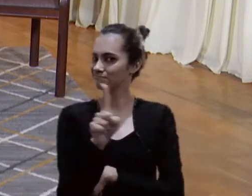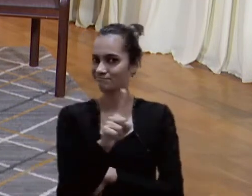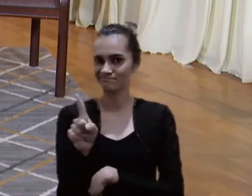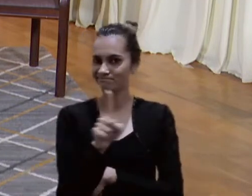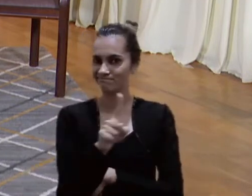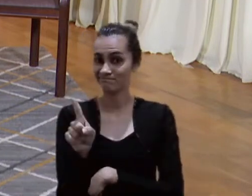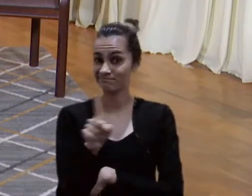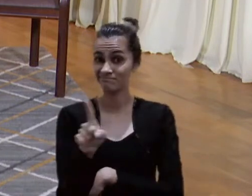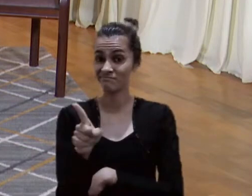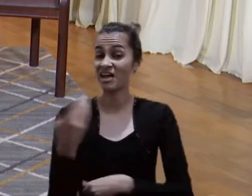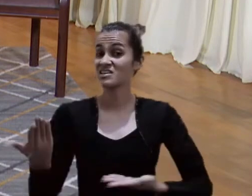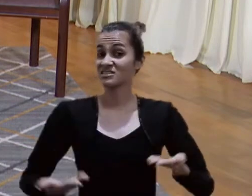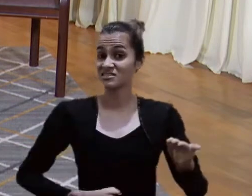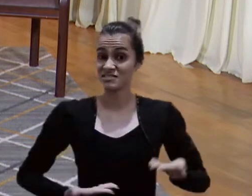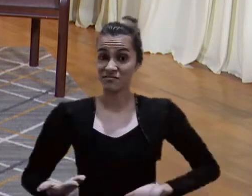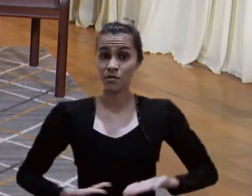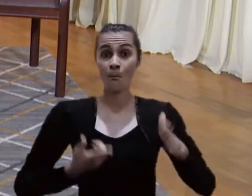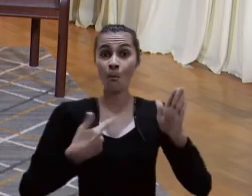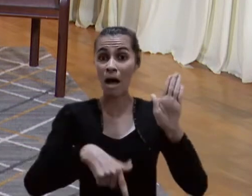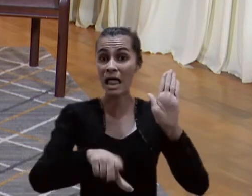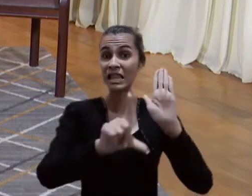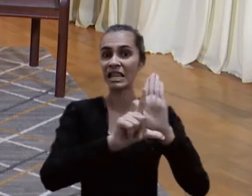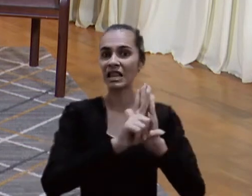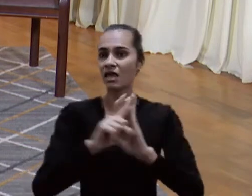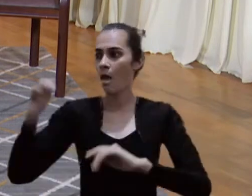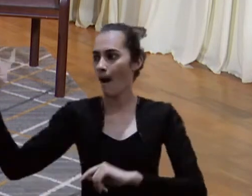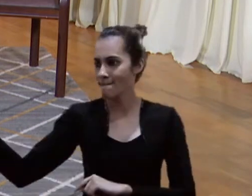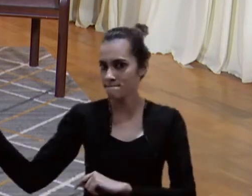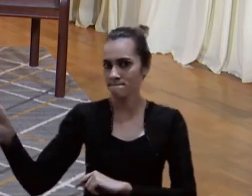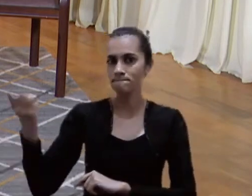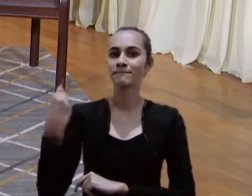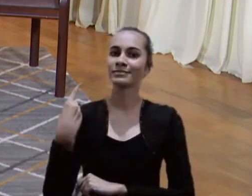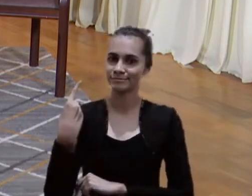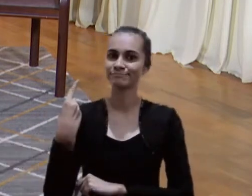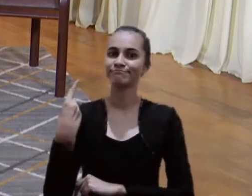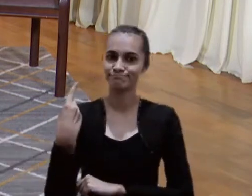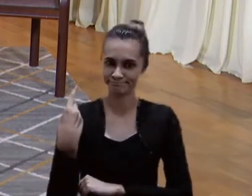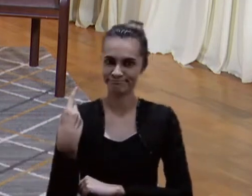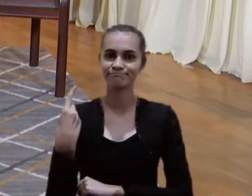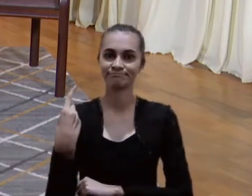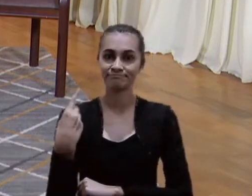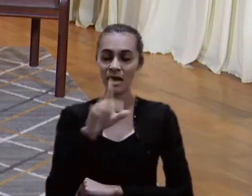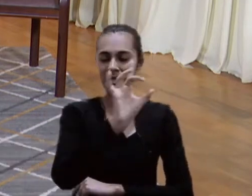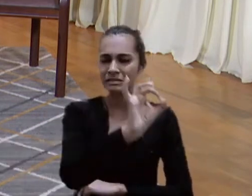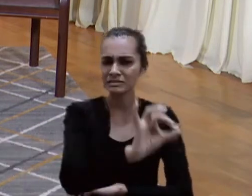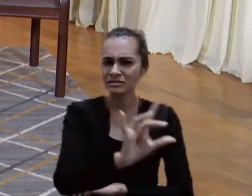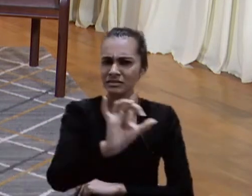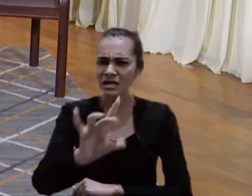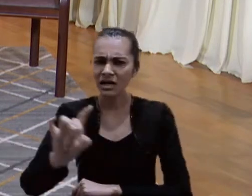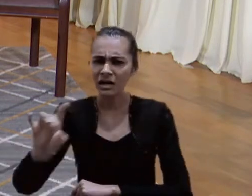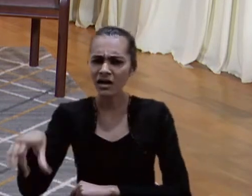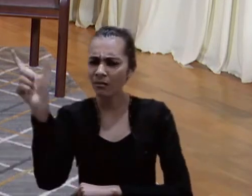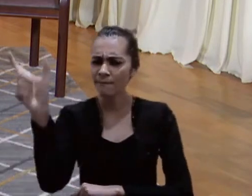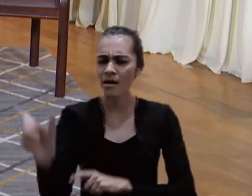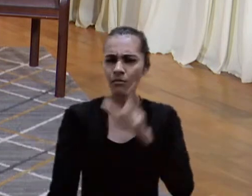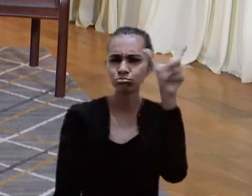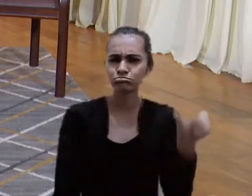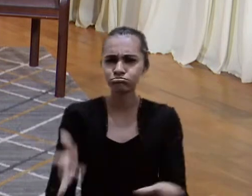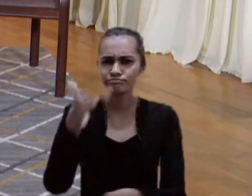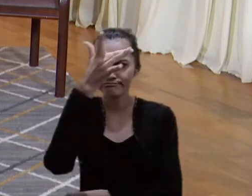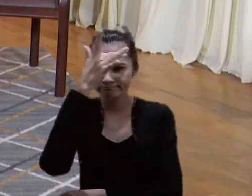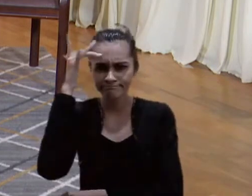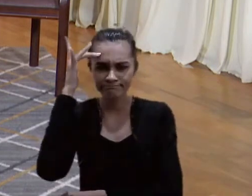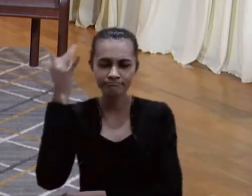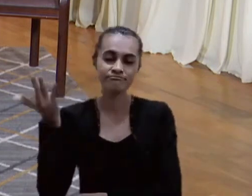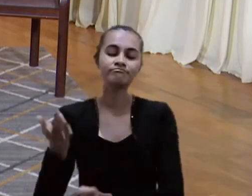lei, é uma ordem dada por Jesus para cada um de nós.